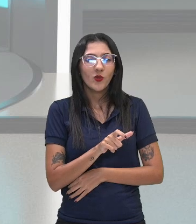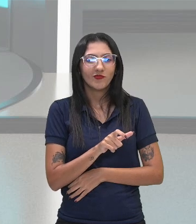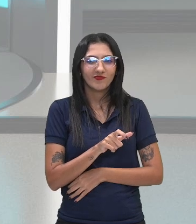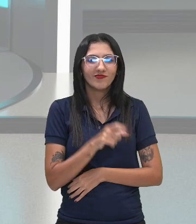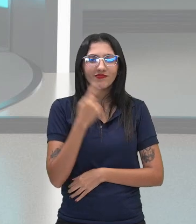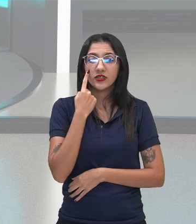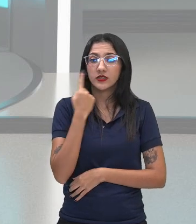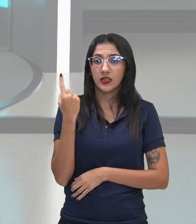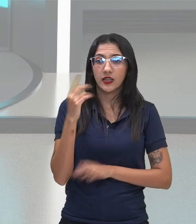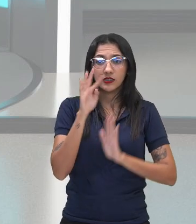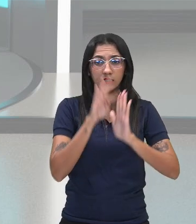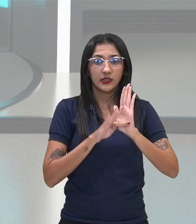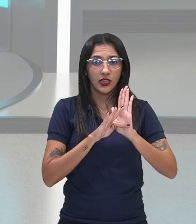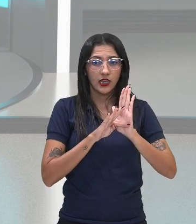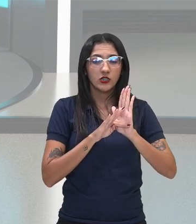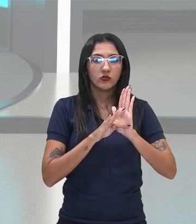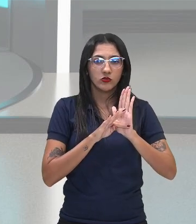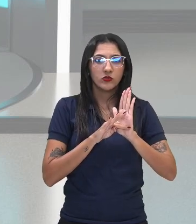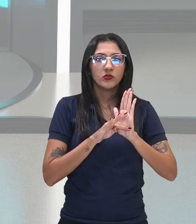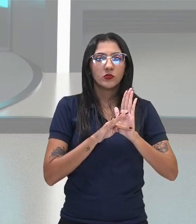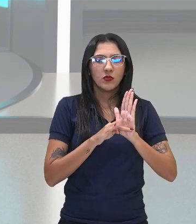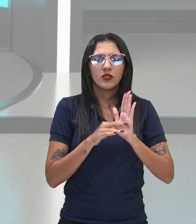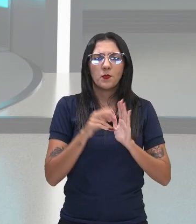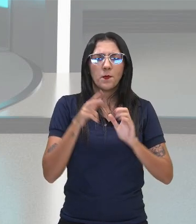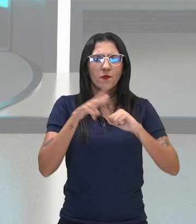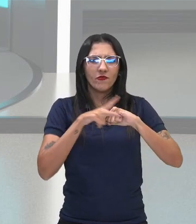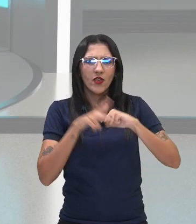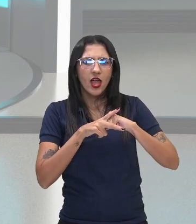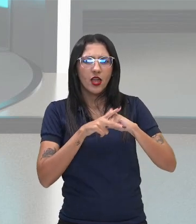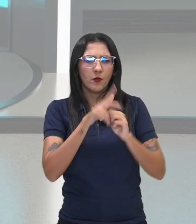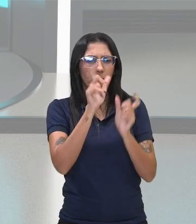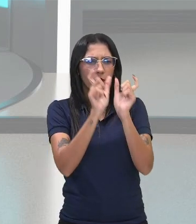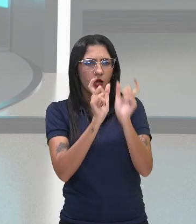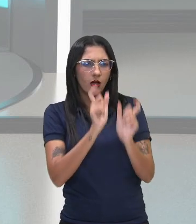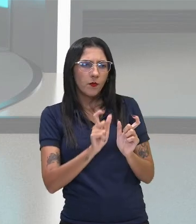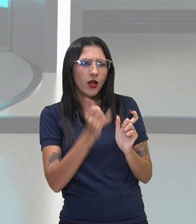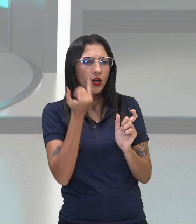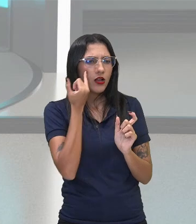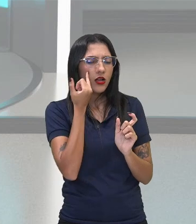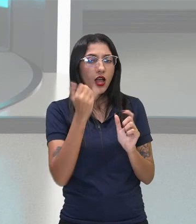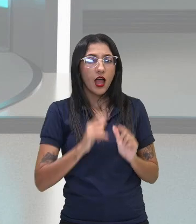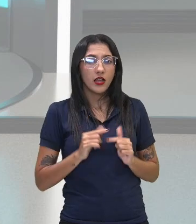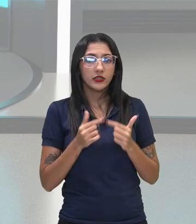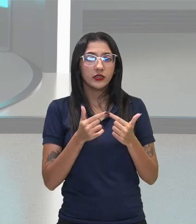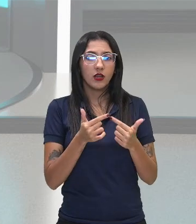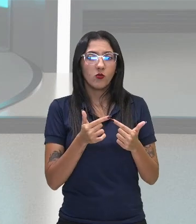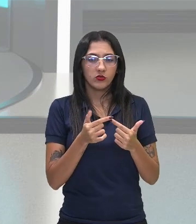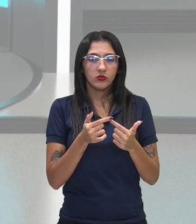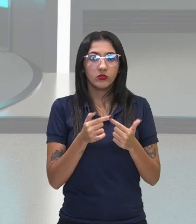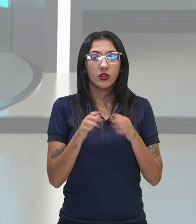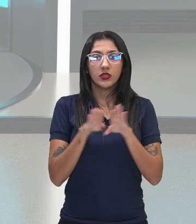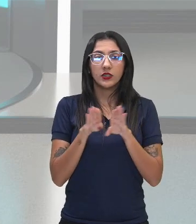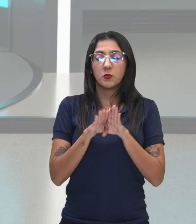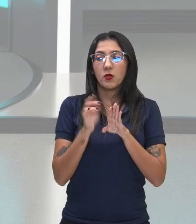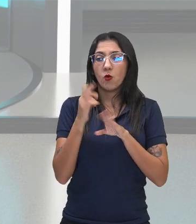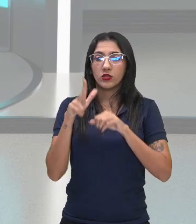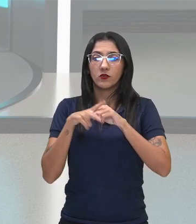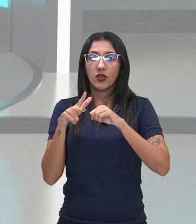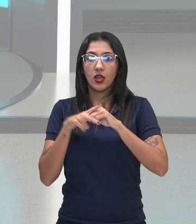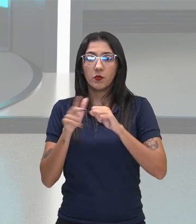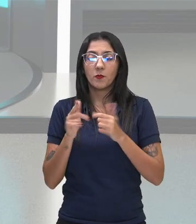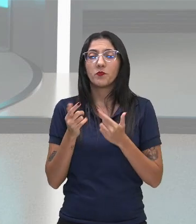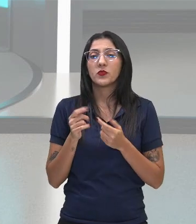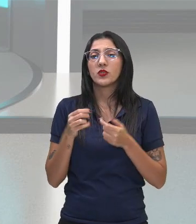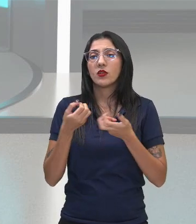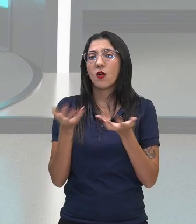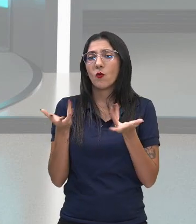trecho, nós temos textos, temos verbos que informam ações e temos verbos que informam também